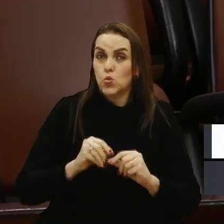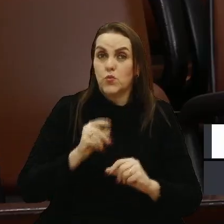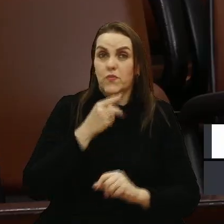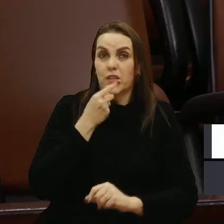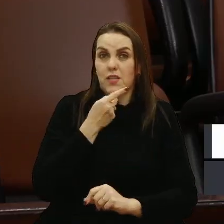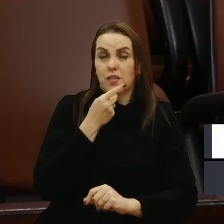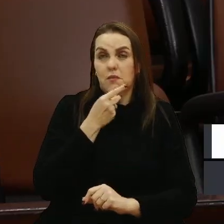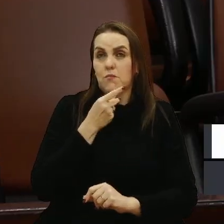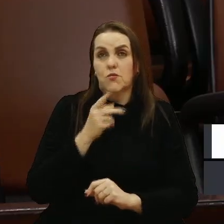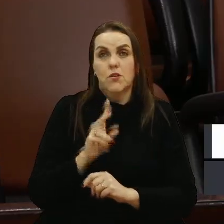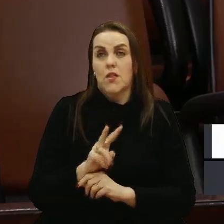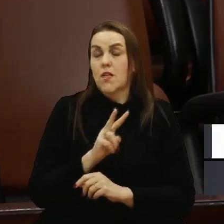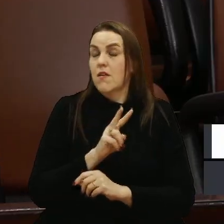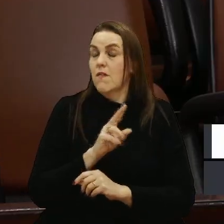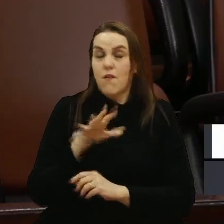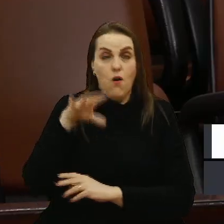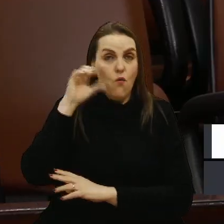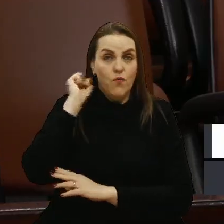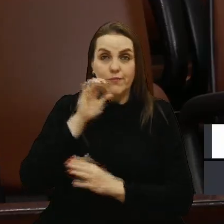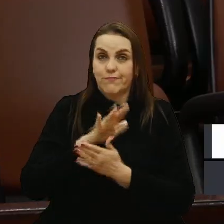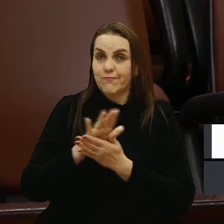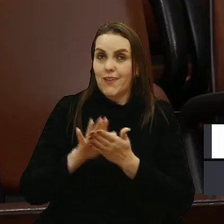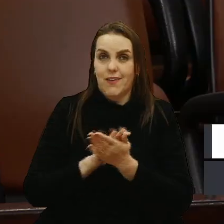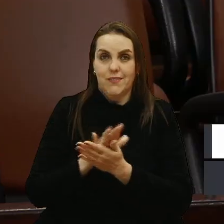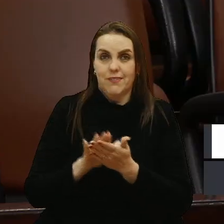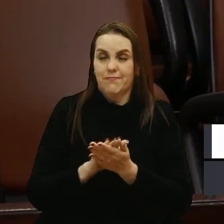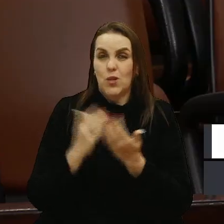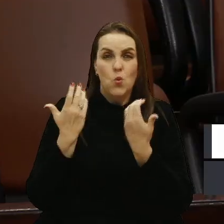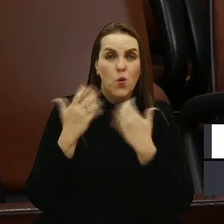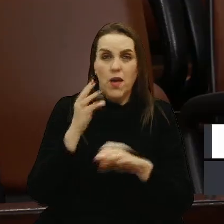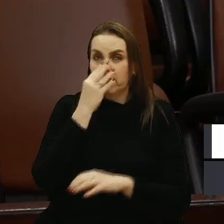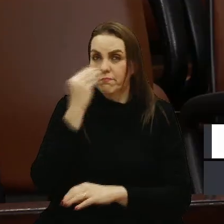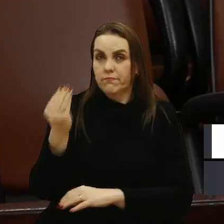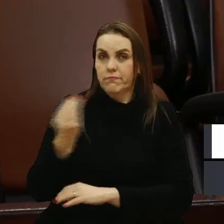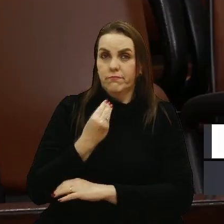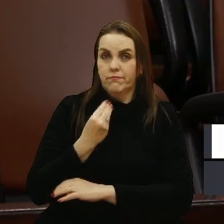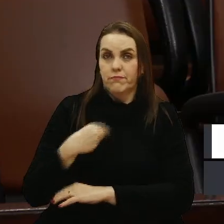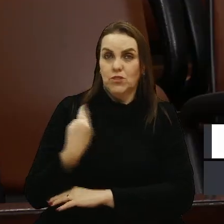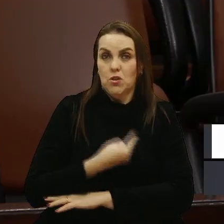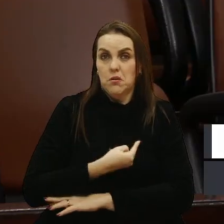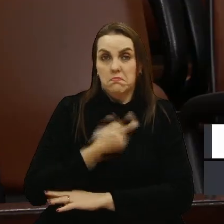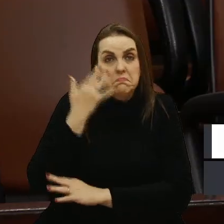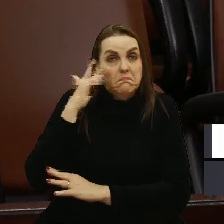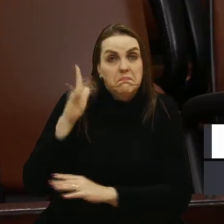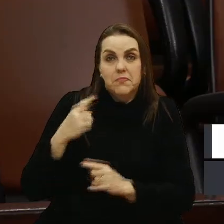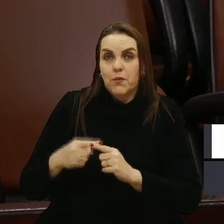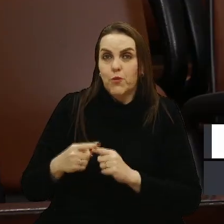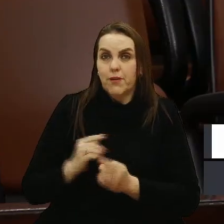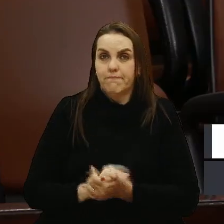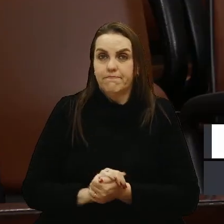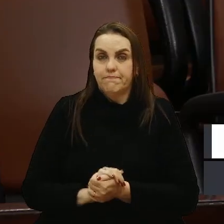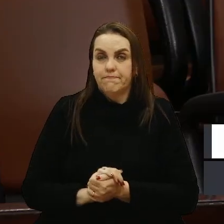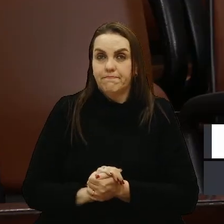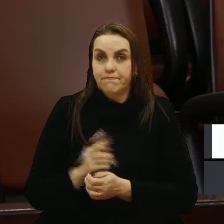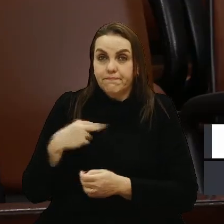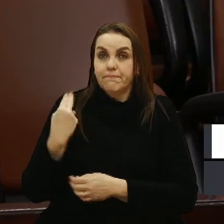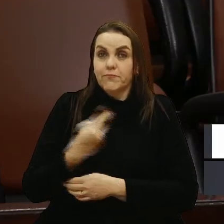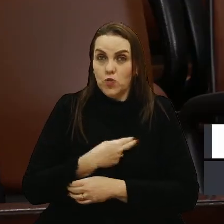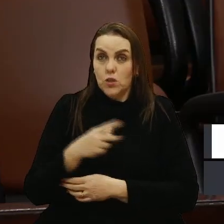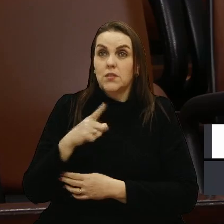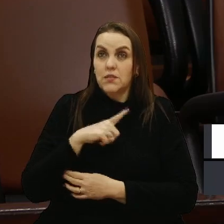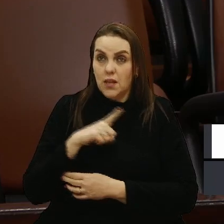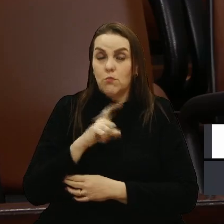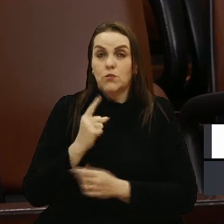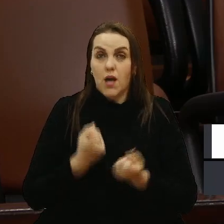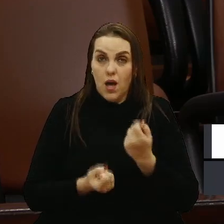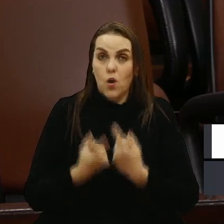falamos não foi ouvido. Eles não querem ouvir a gente. Não sei por quê. Porque a gente teria algumas